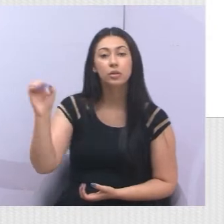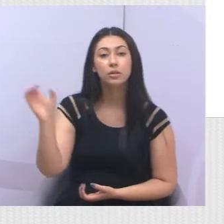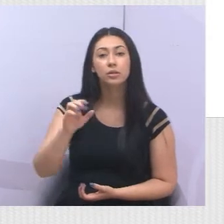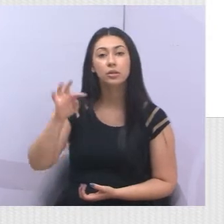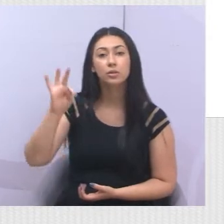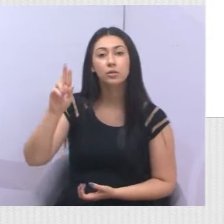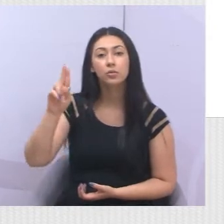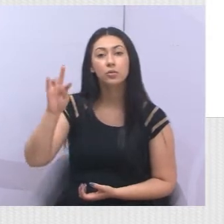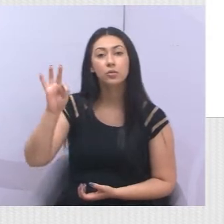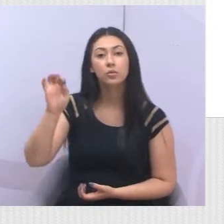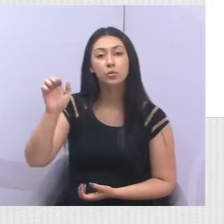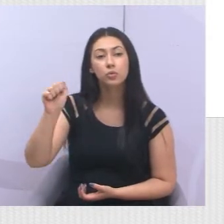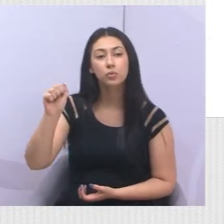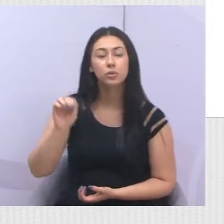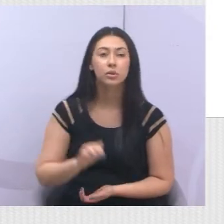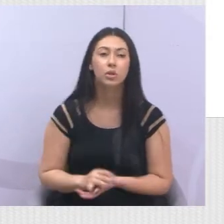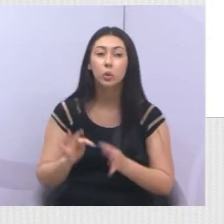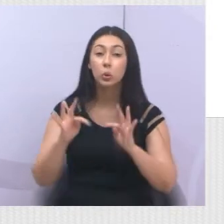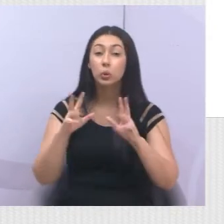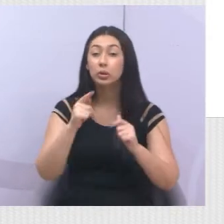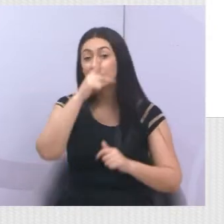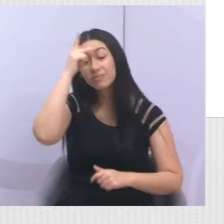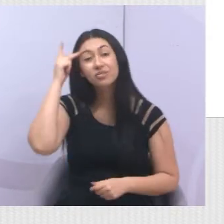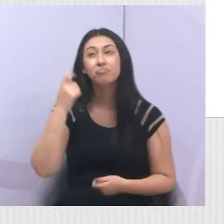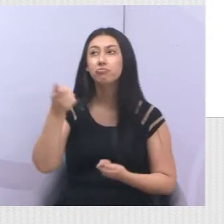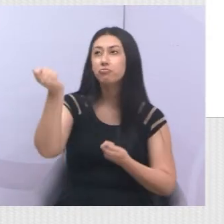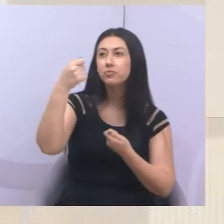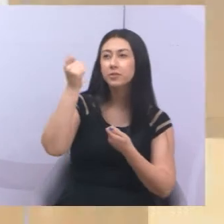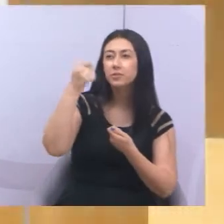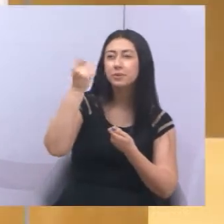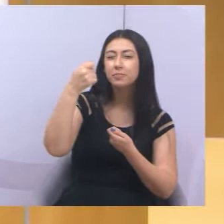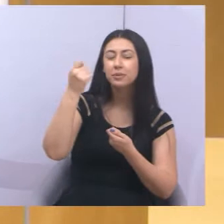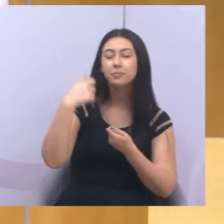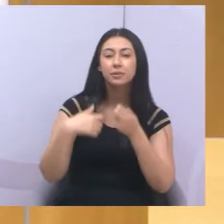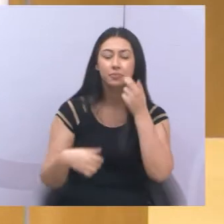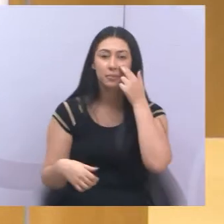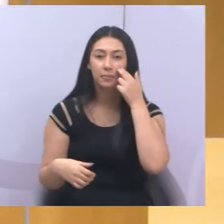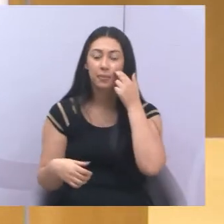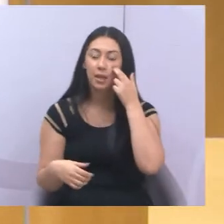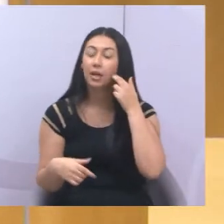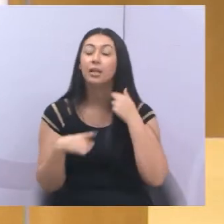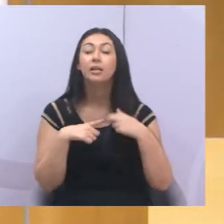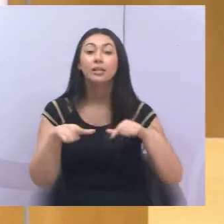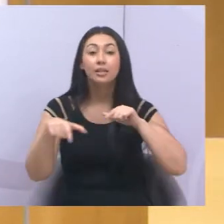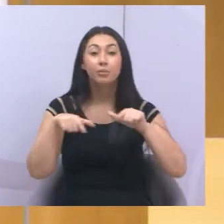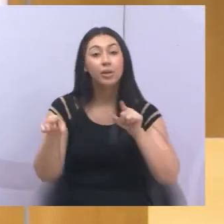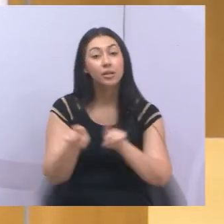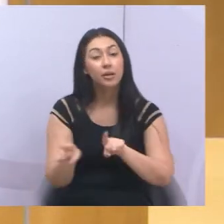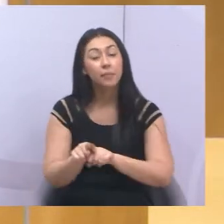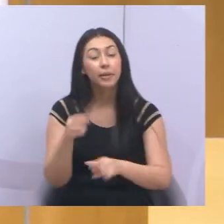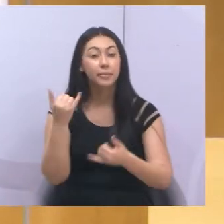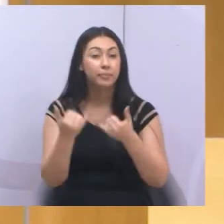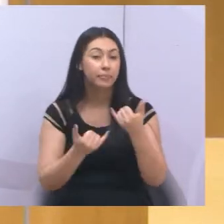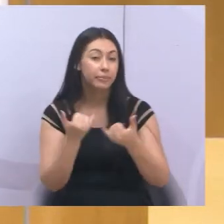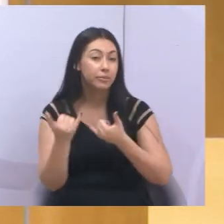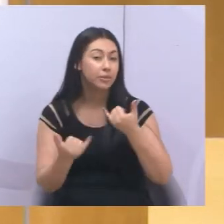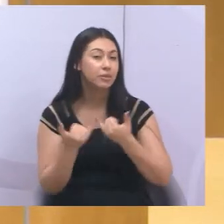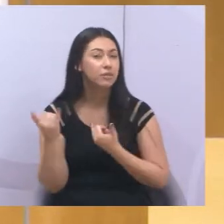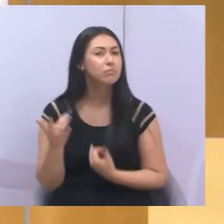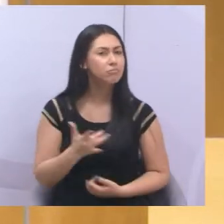São pipeiros, pessoas que geram emprego e que levam brincadeiras